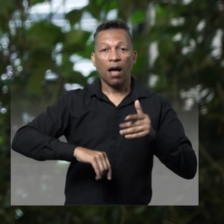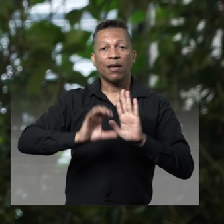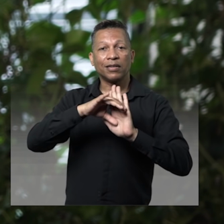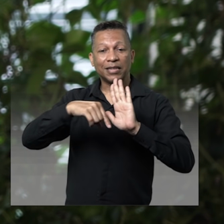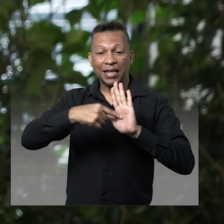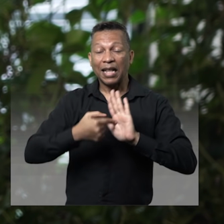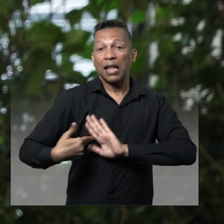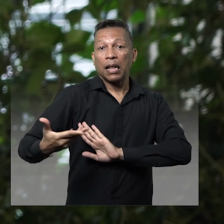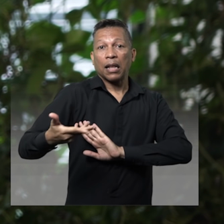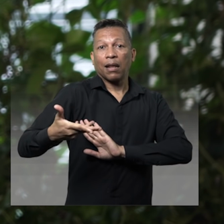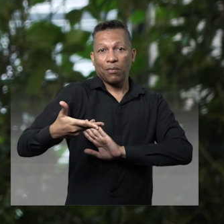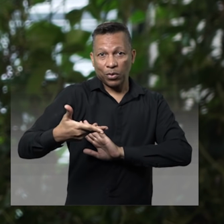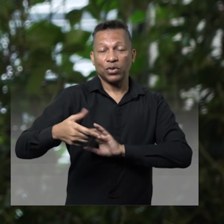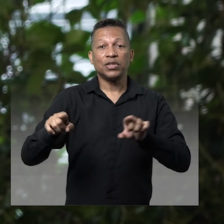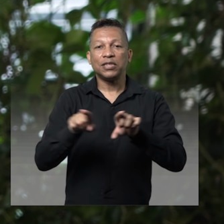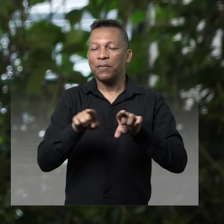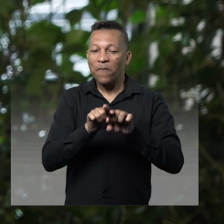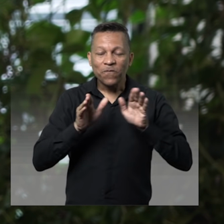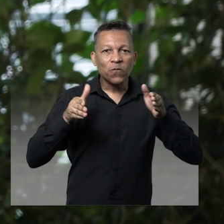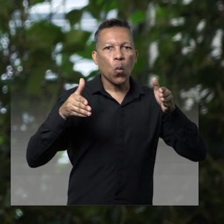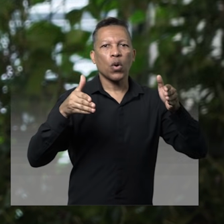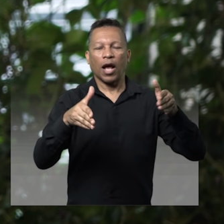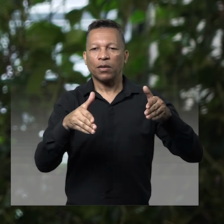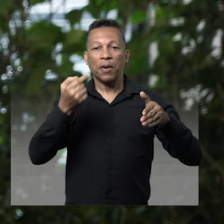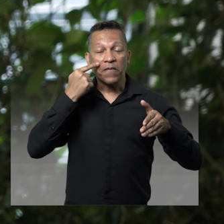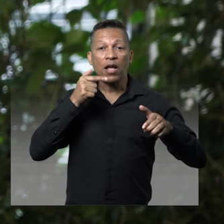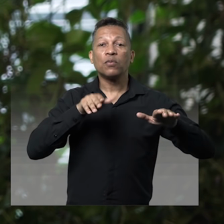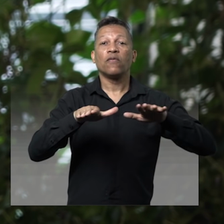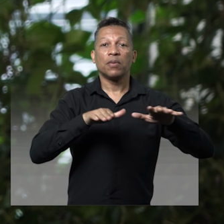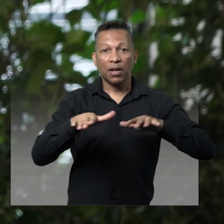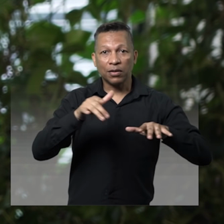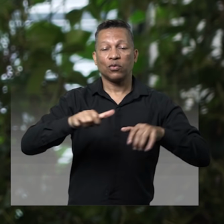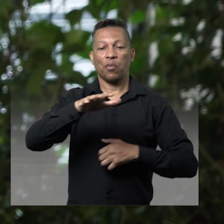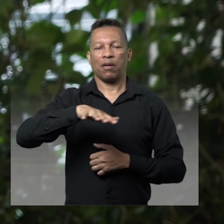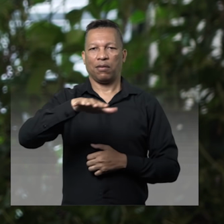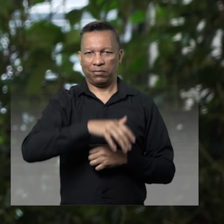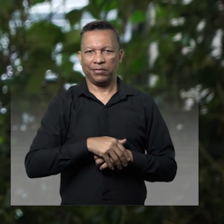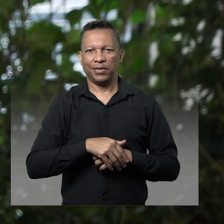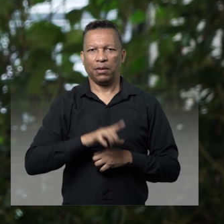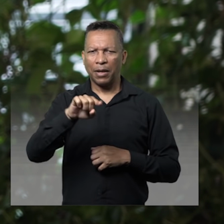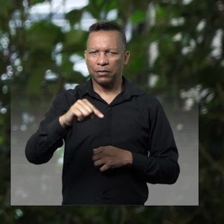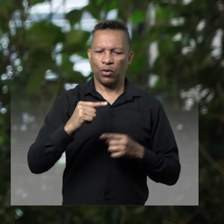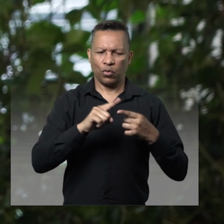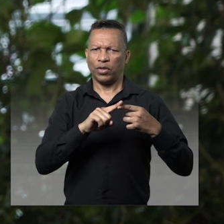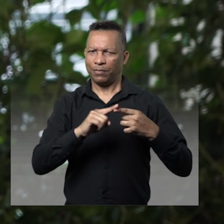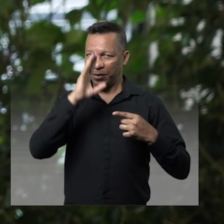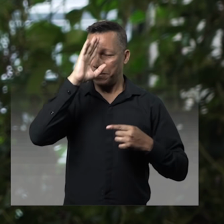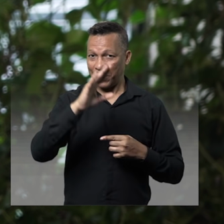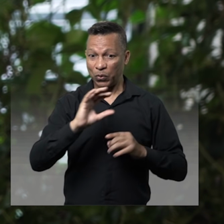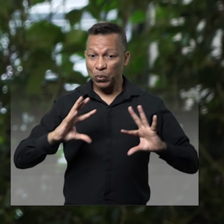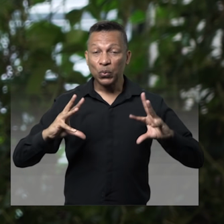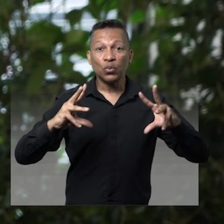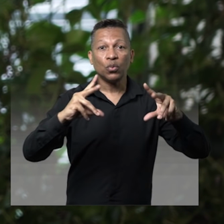consegue ser rápido e preciso para acompanhar as movimentações do mercado financeiro. Mas tem um detalhe.